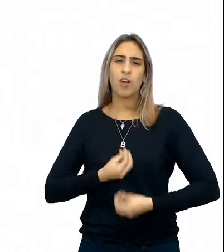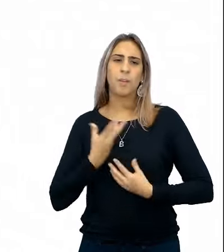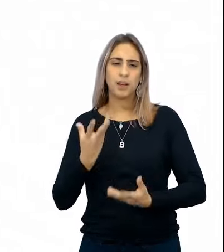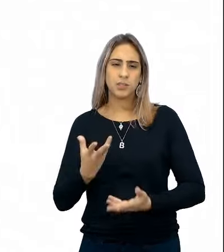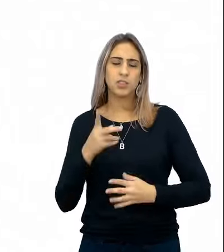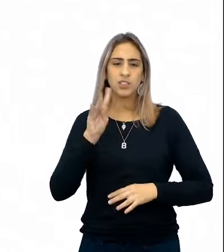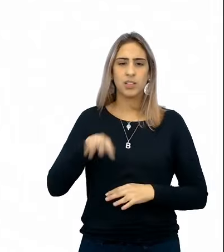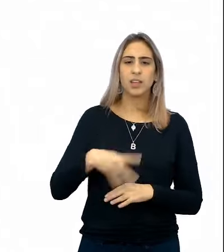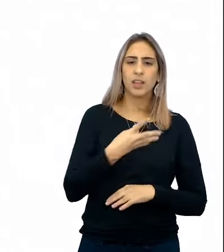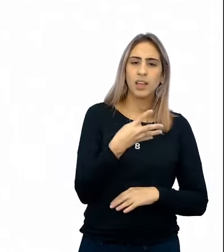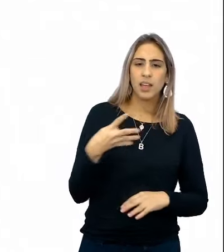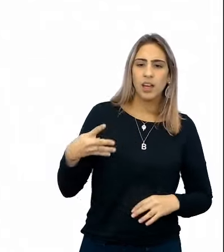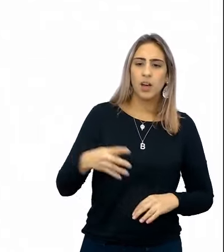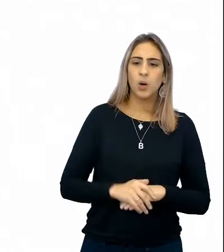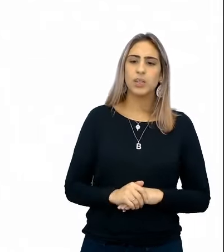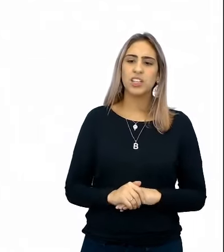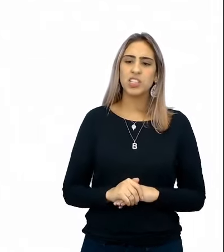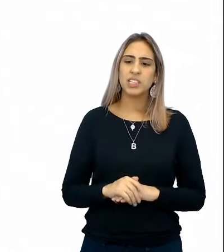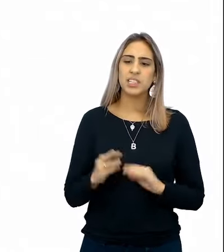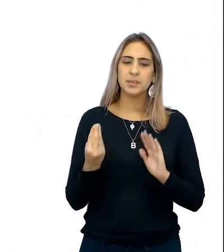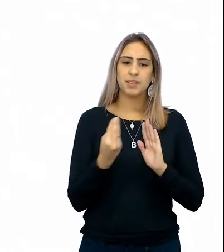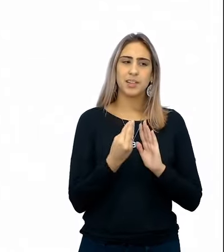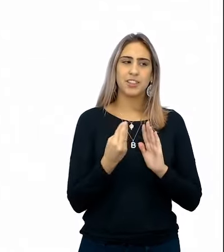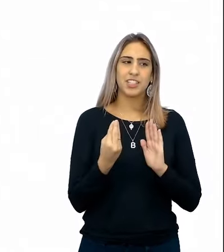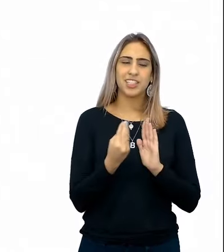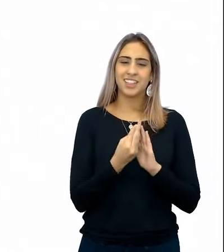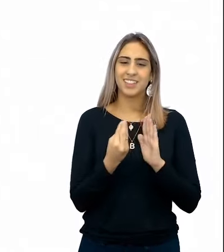em tabelas, no caso, o calendário.